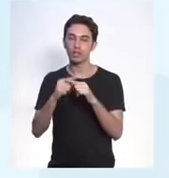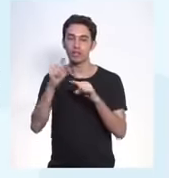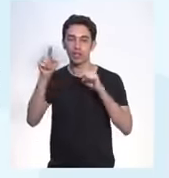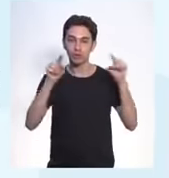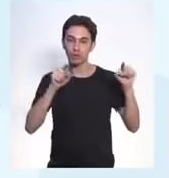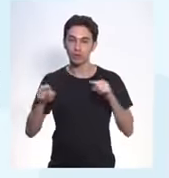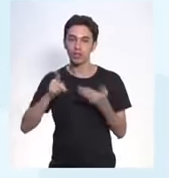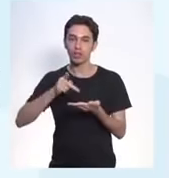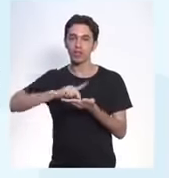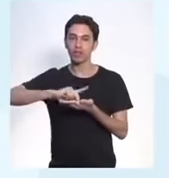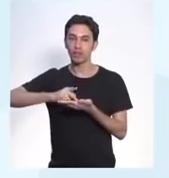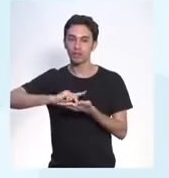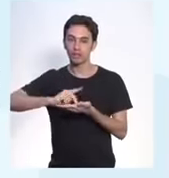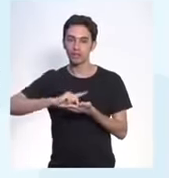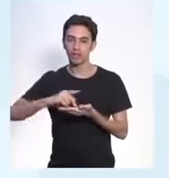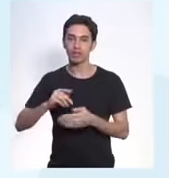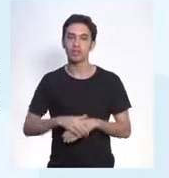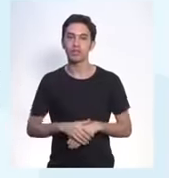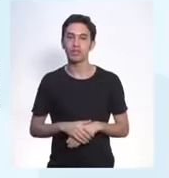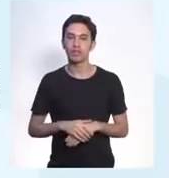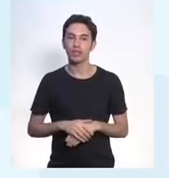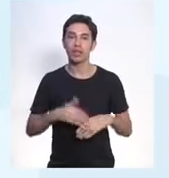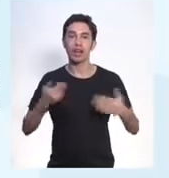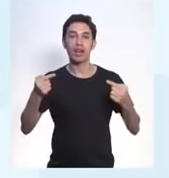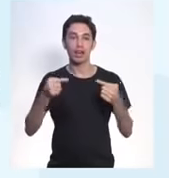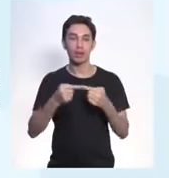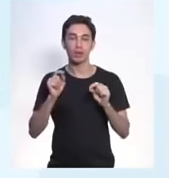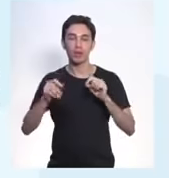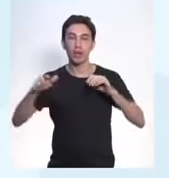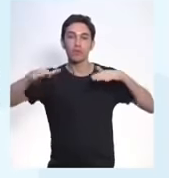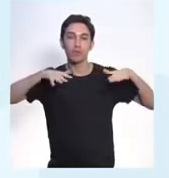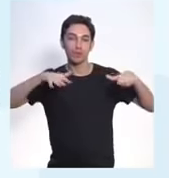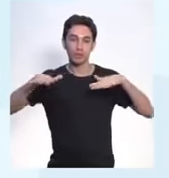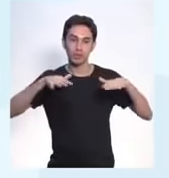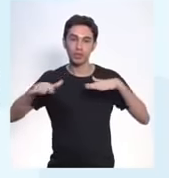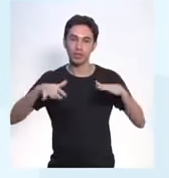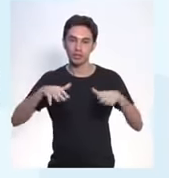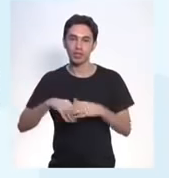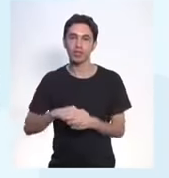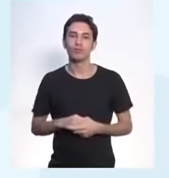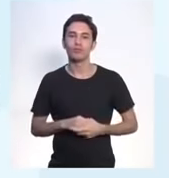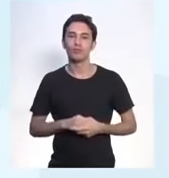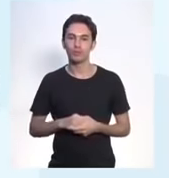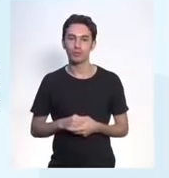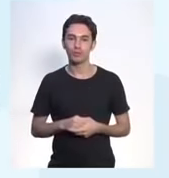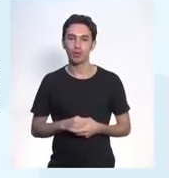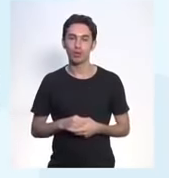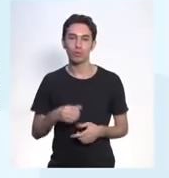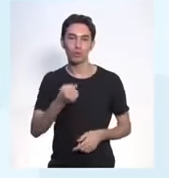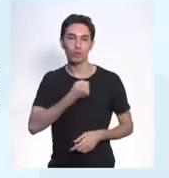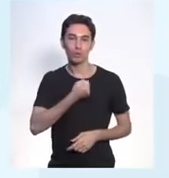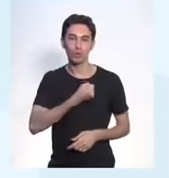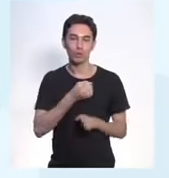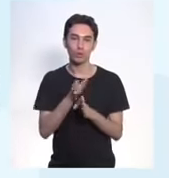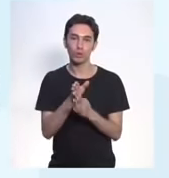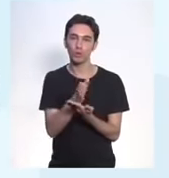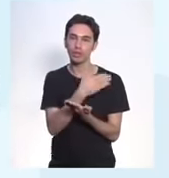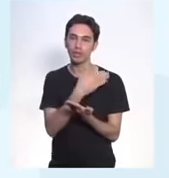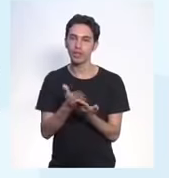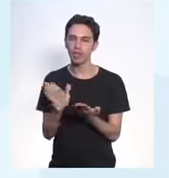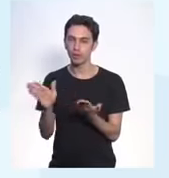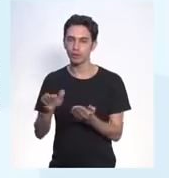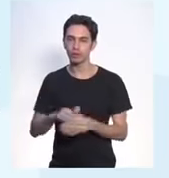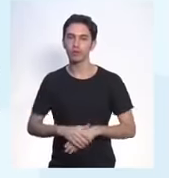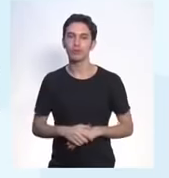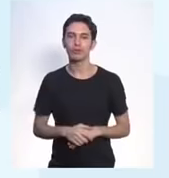aí para vocês que a movimentação o decorrentes da multiplicação das coordenadas de seus vértices por um número